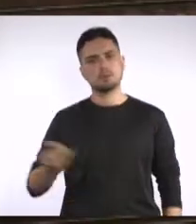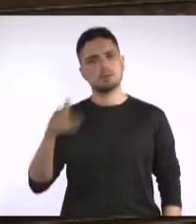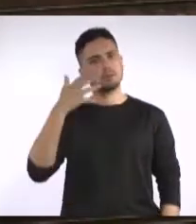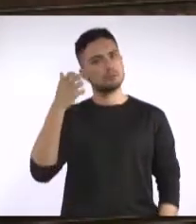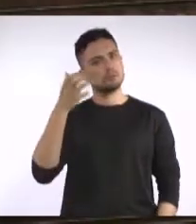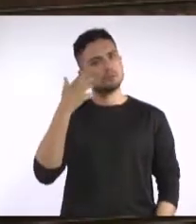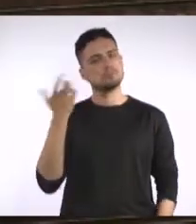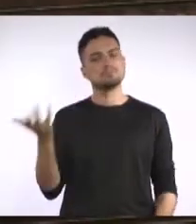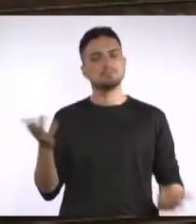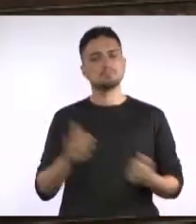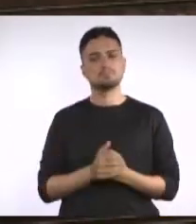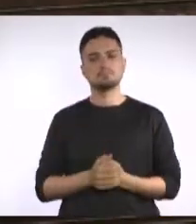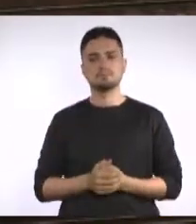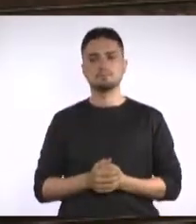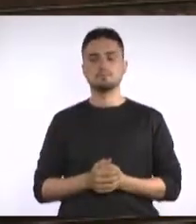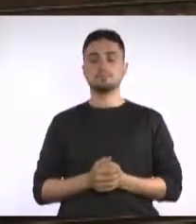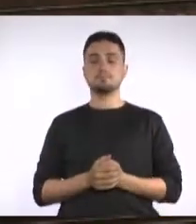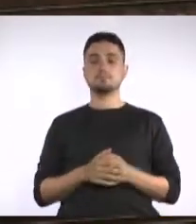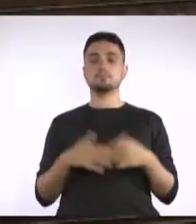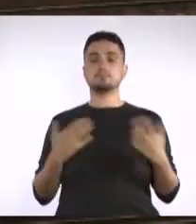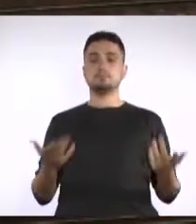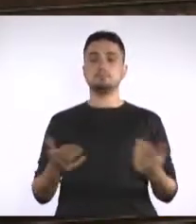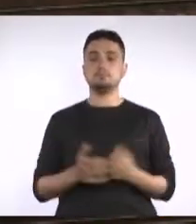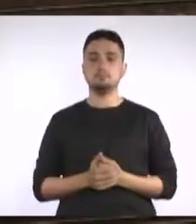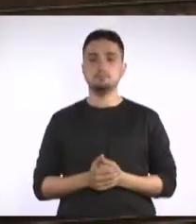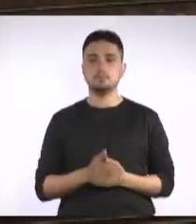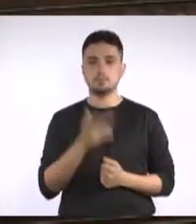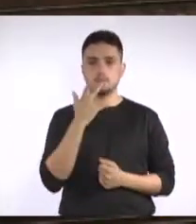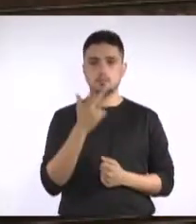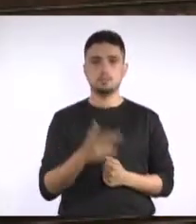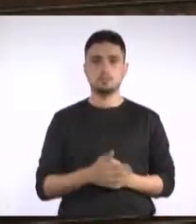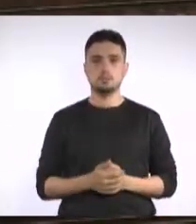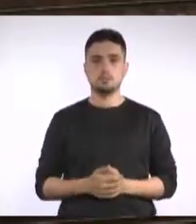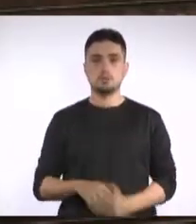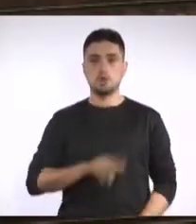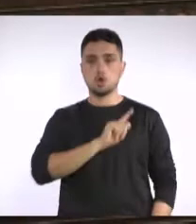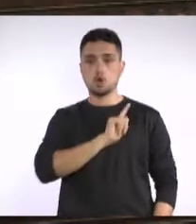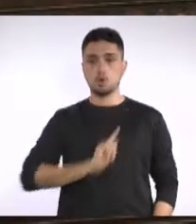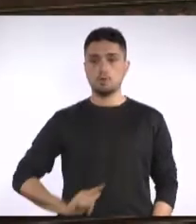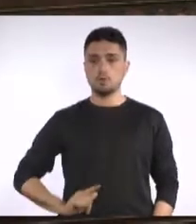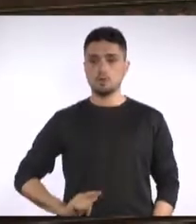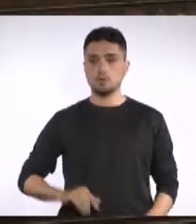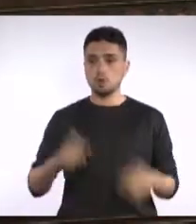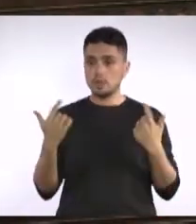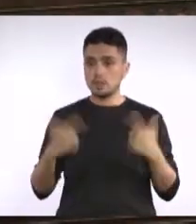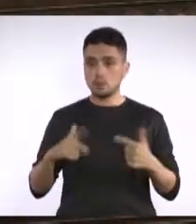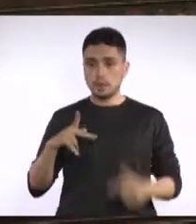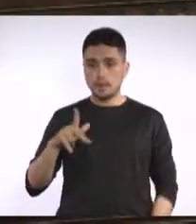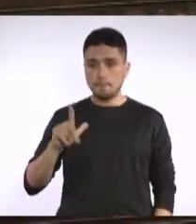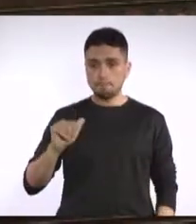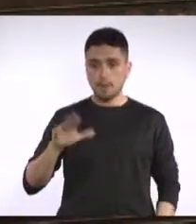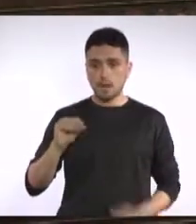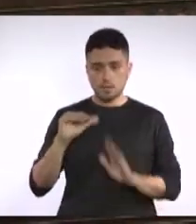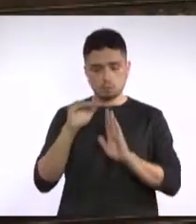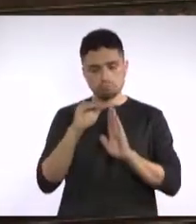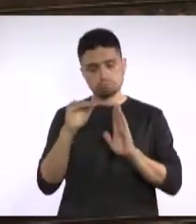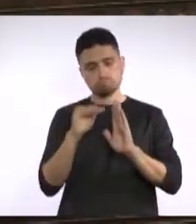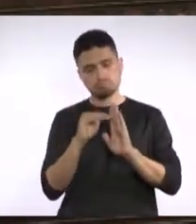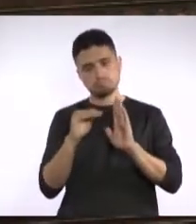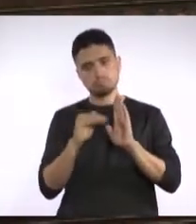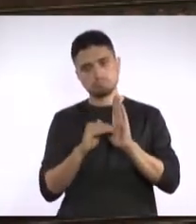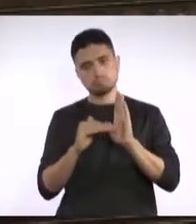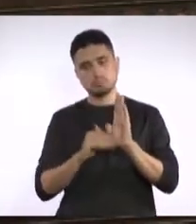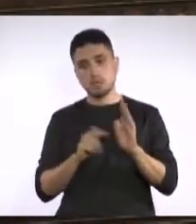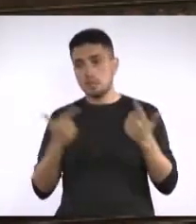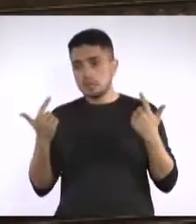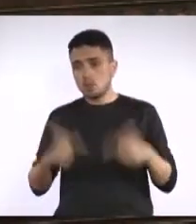federal. Mas, enfim, trazer que o governador não estabelece planos com metas